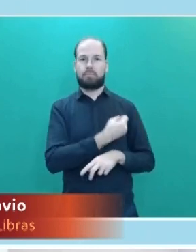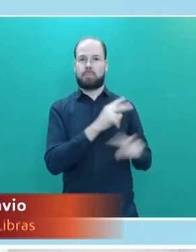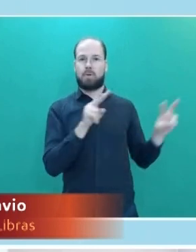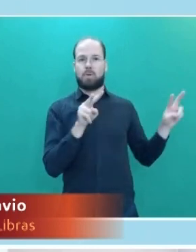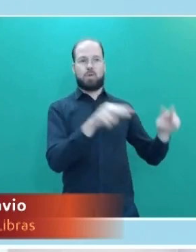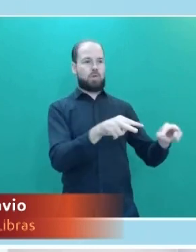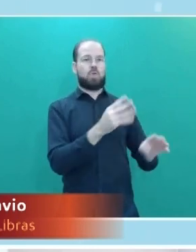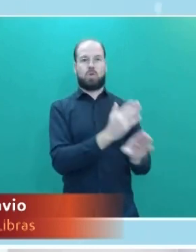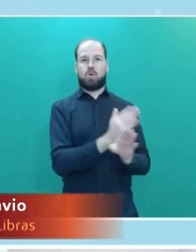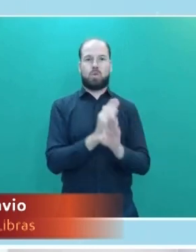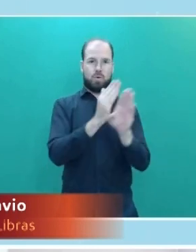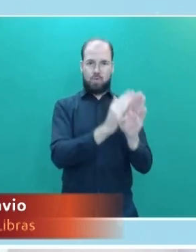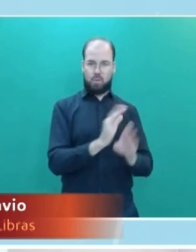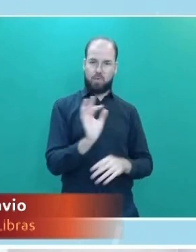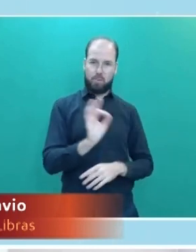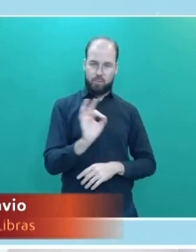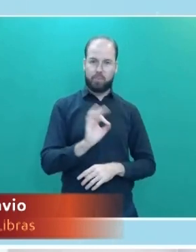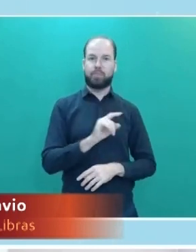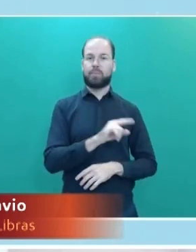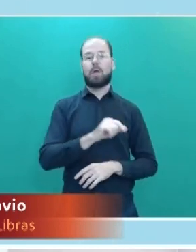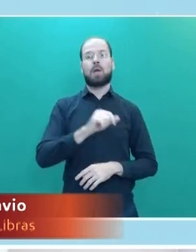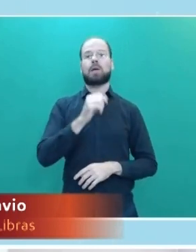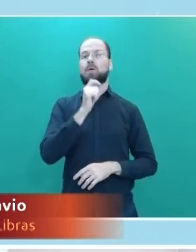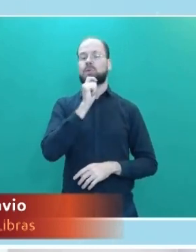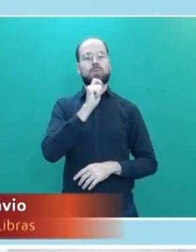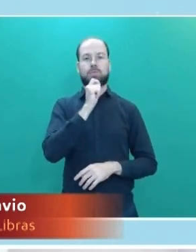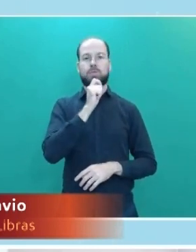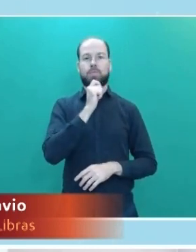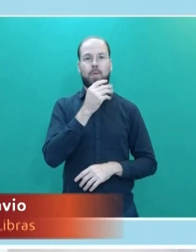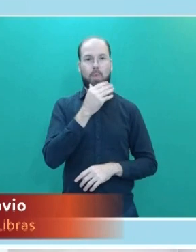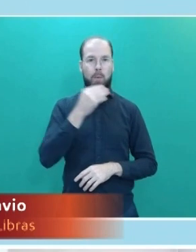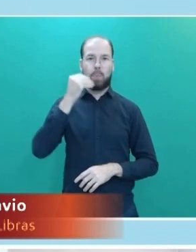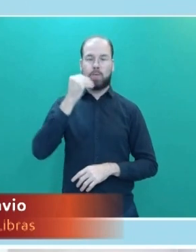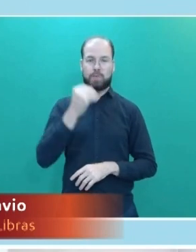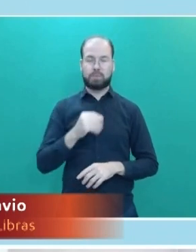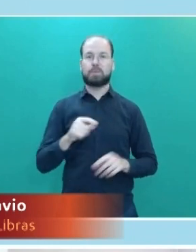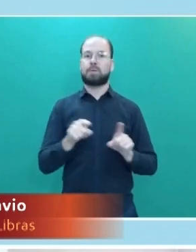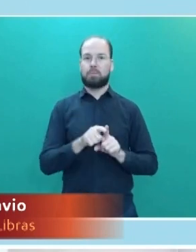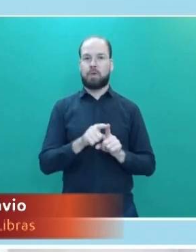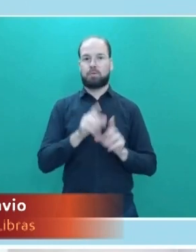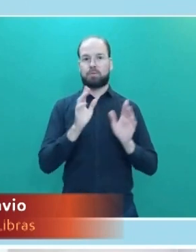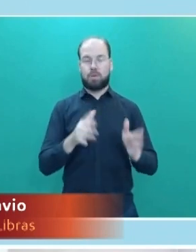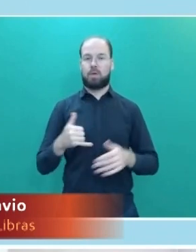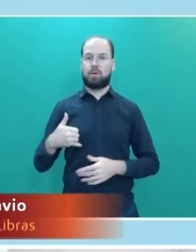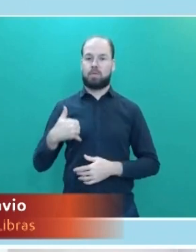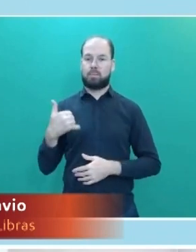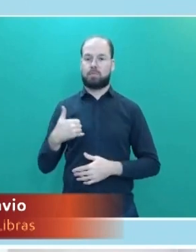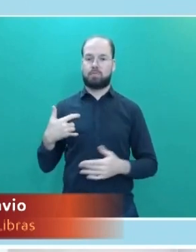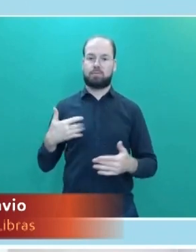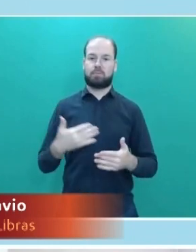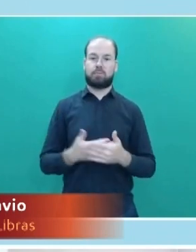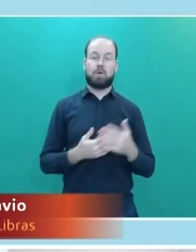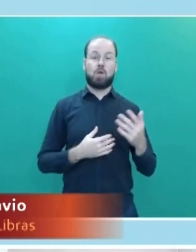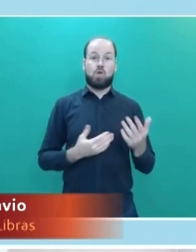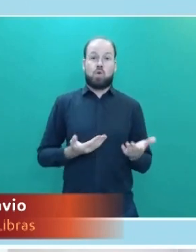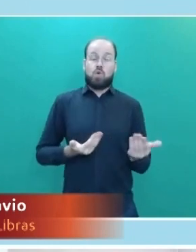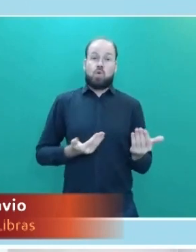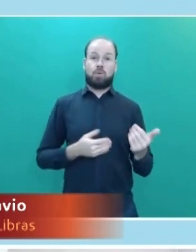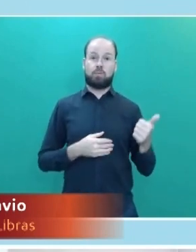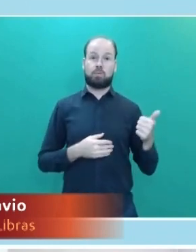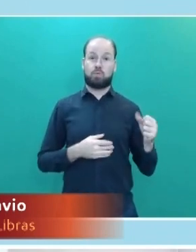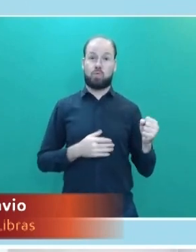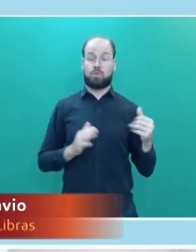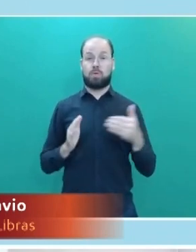pessoas sem a qualificação, são pessoas na força da idade, né, entre 18 e 30, 35